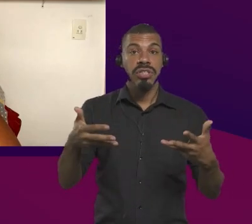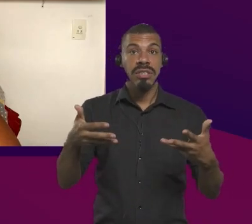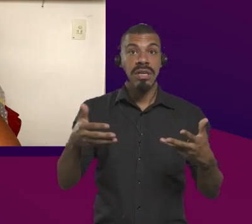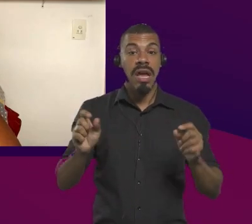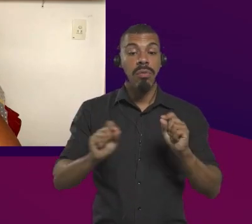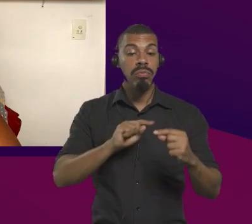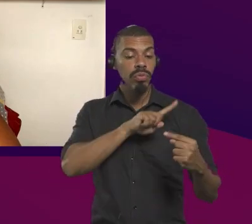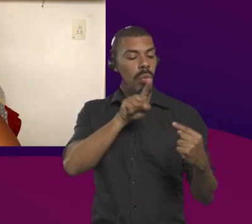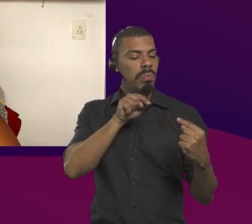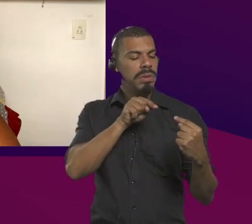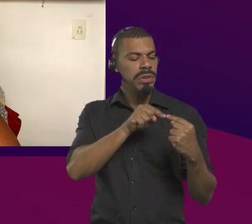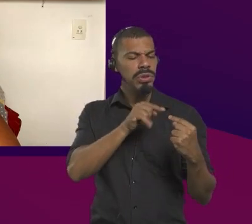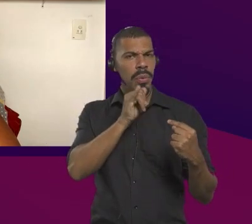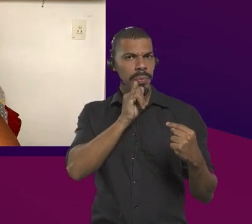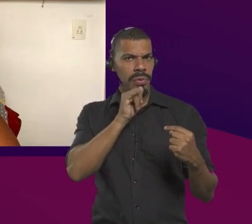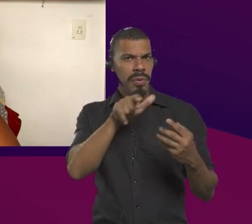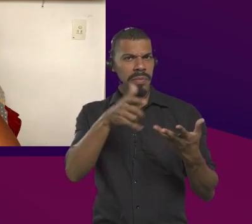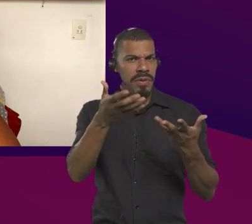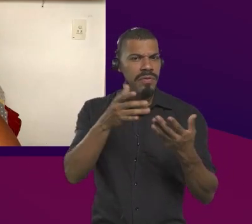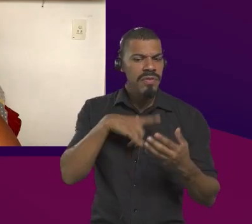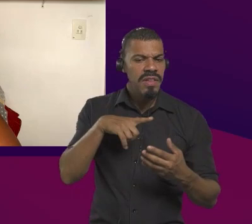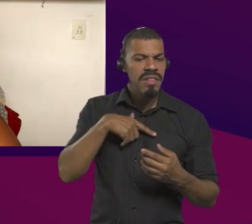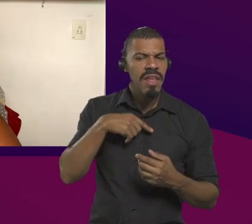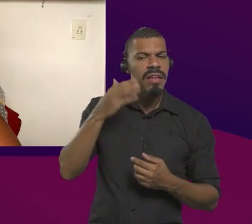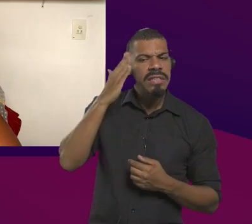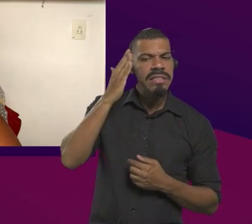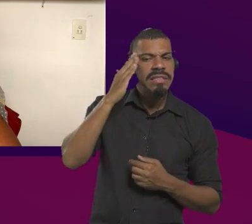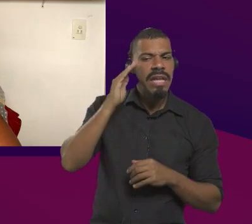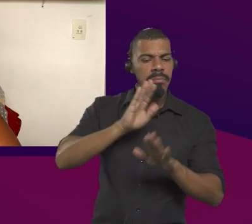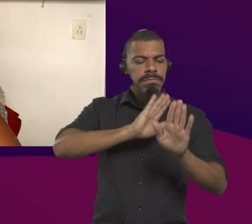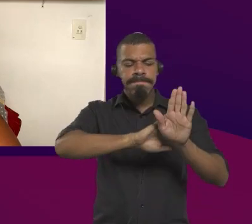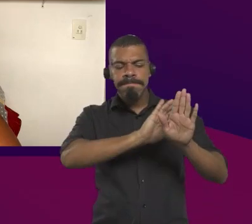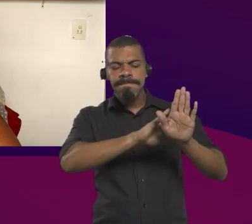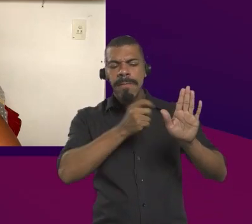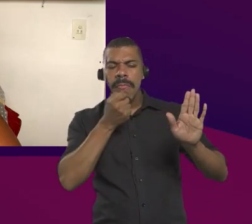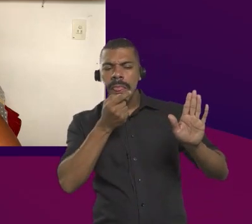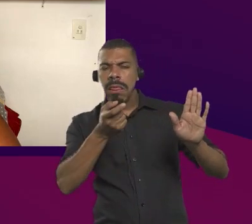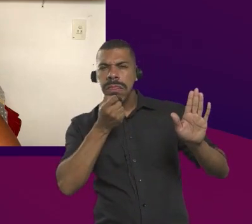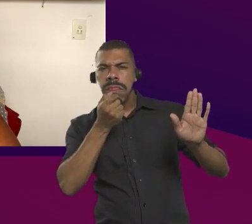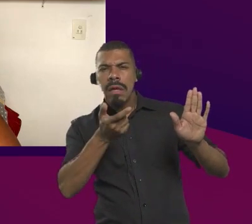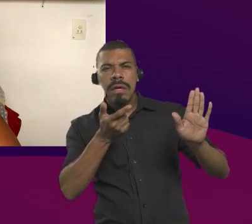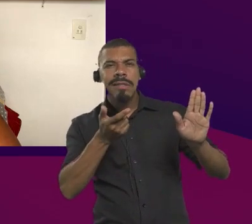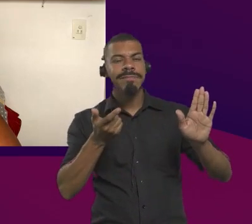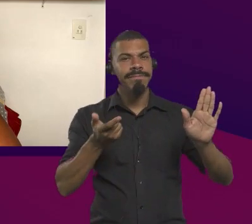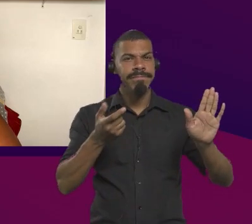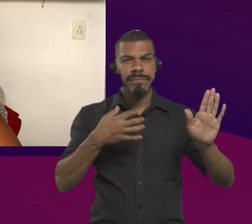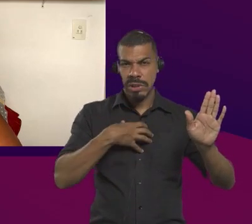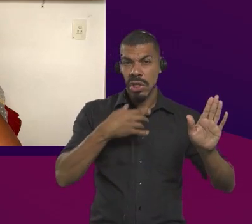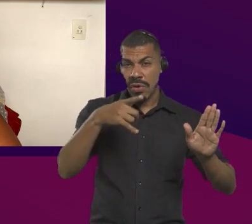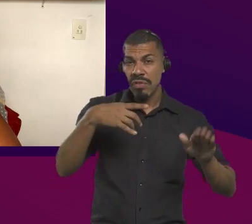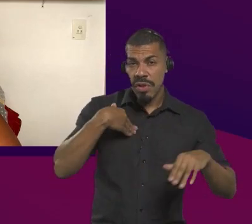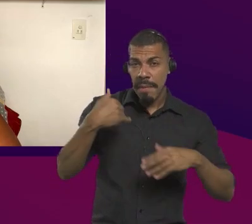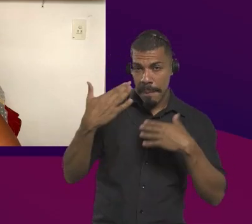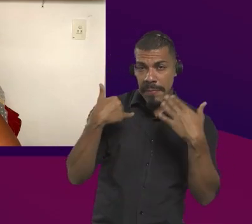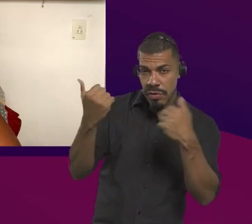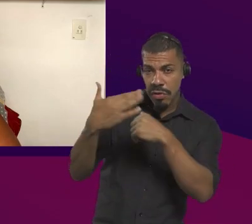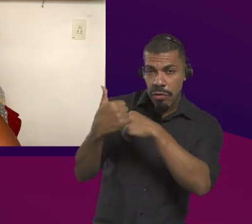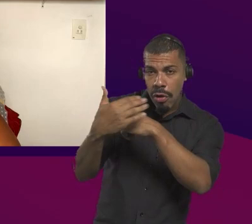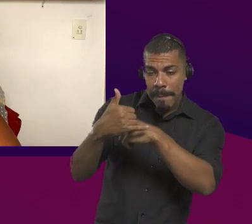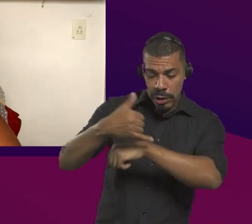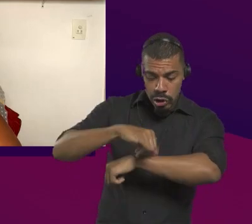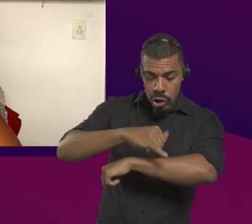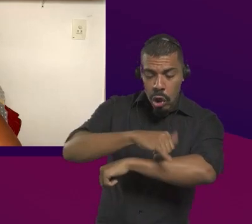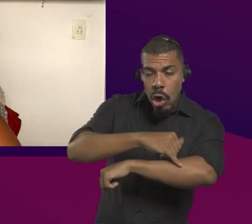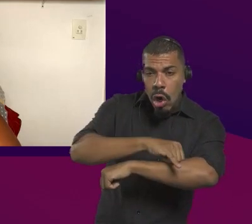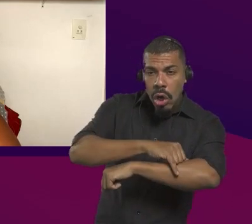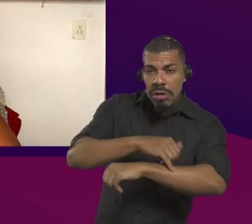E aí, a pessoa que faz com a intenção ruim, ela sabe, a gente sente a intenção ruim. Então, assim, você vai me chamar de gorda? Problema, você vai me chamar